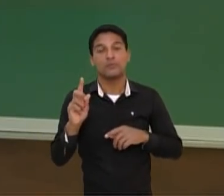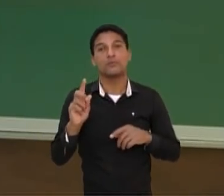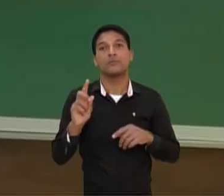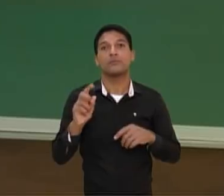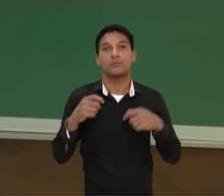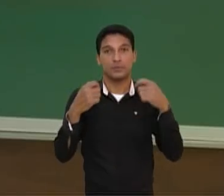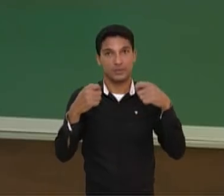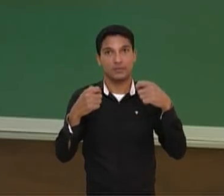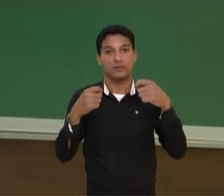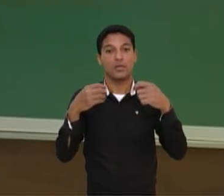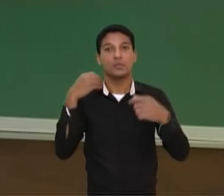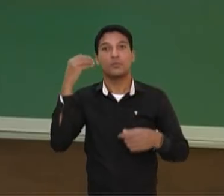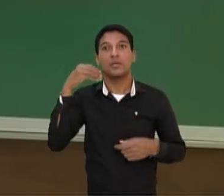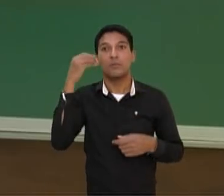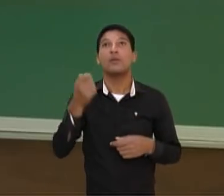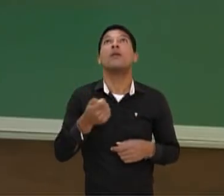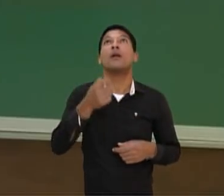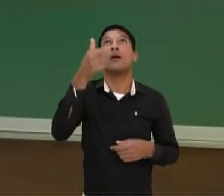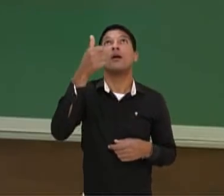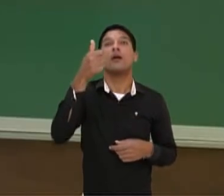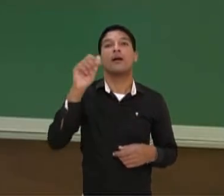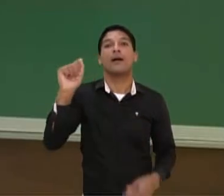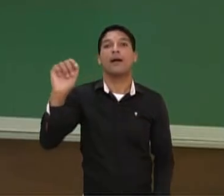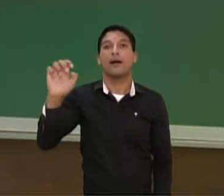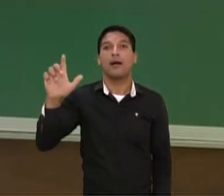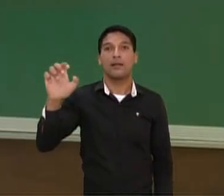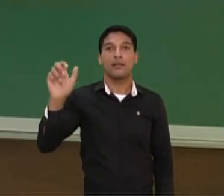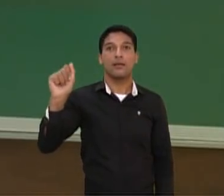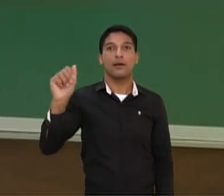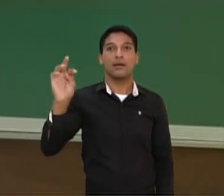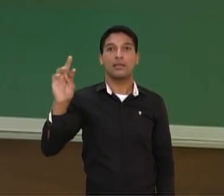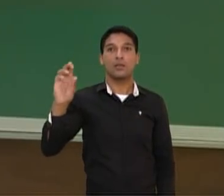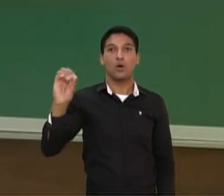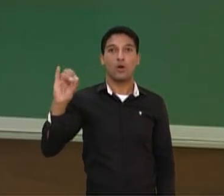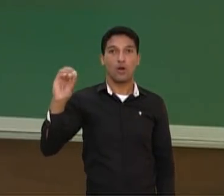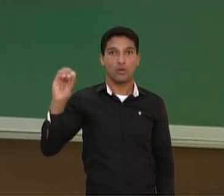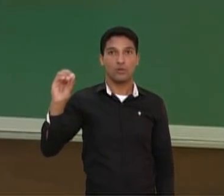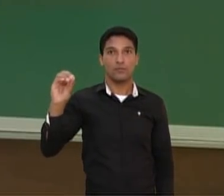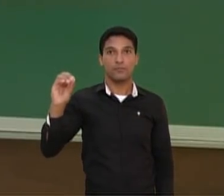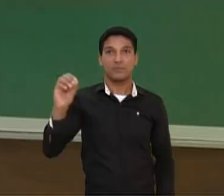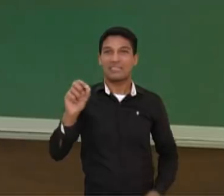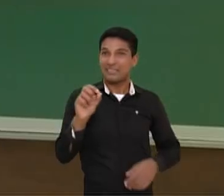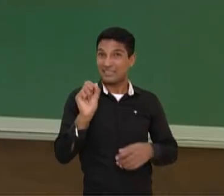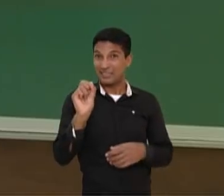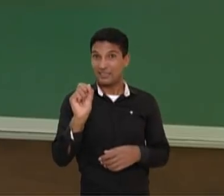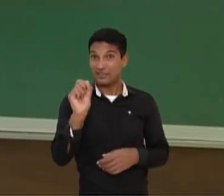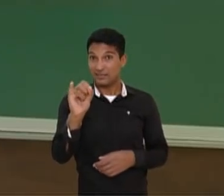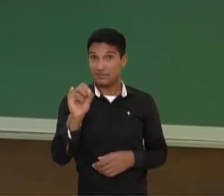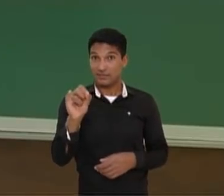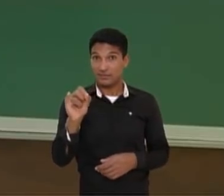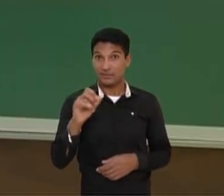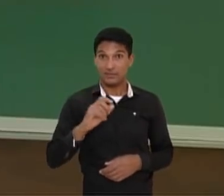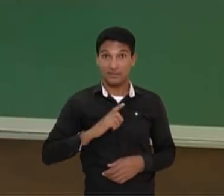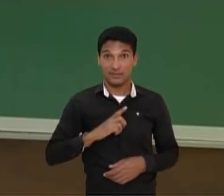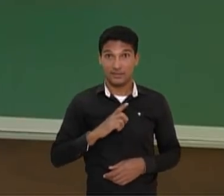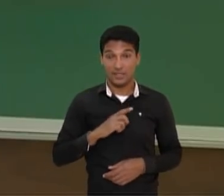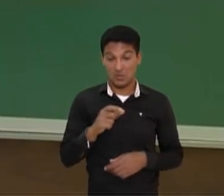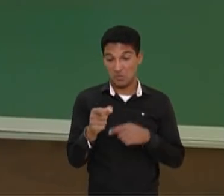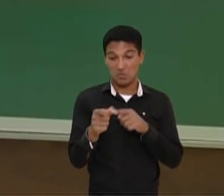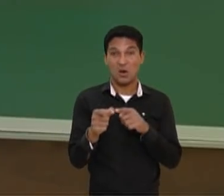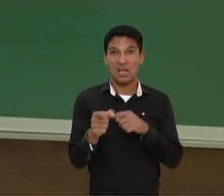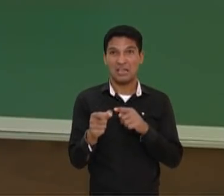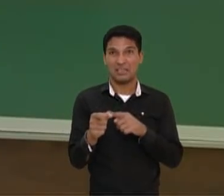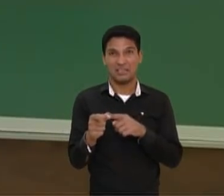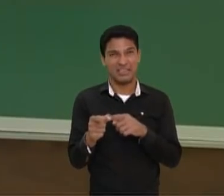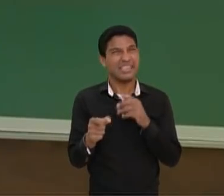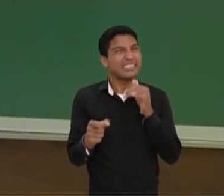é aleatório, tá? Se você tiver uma moeda que a gente chama de viciada, tá? Não garante que o experimento